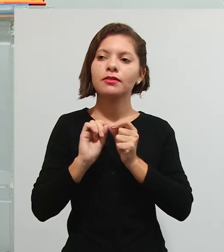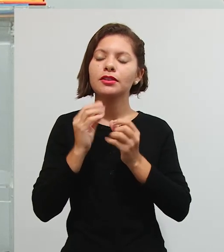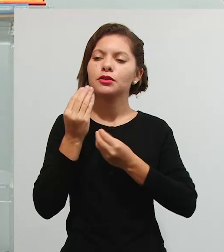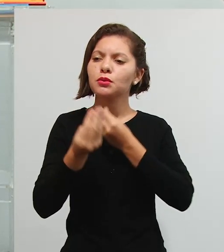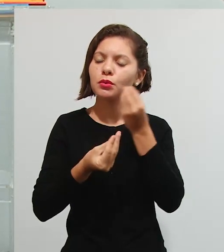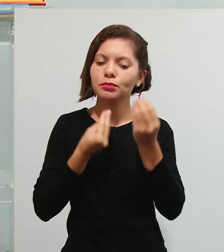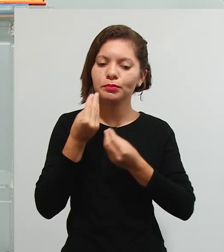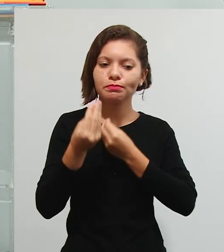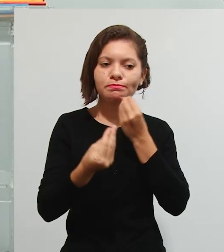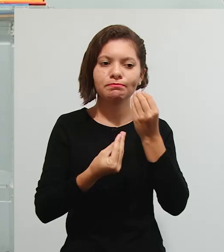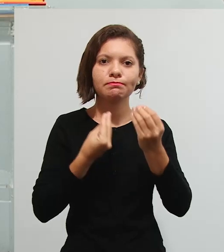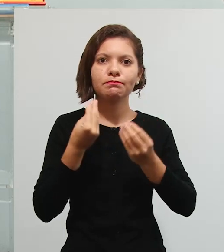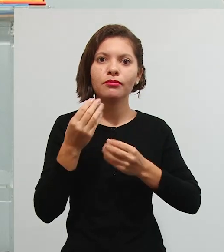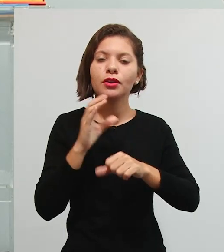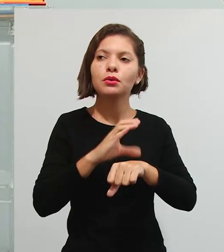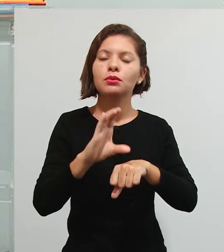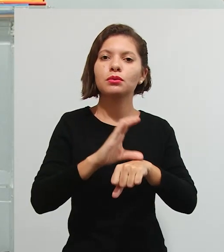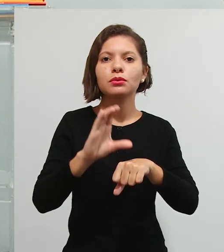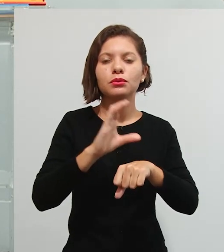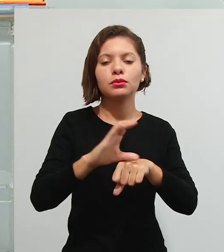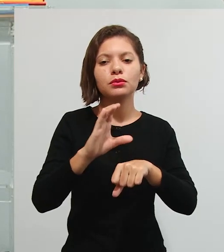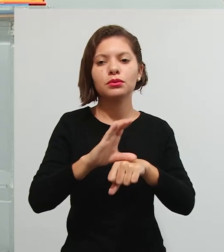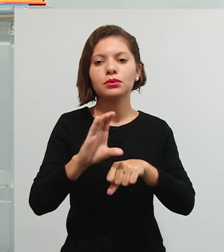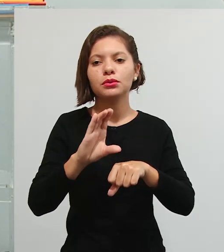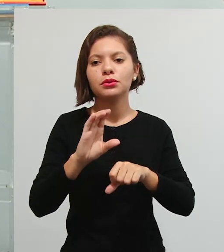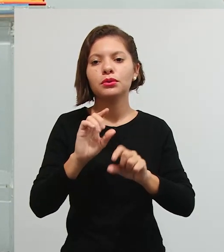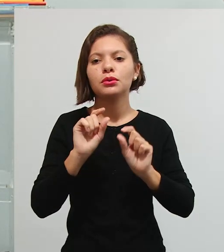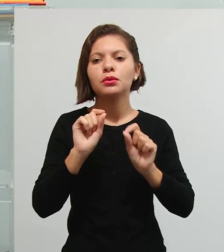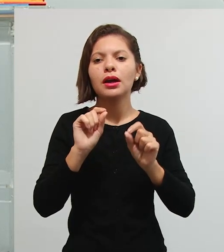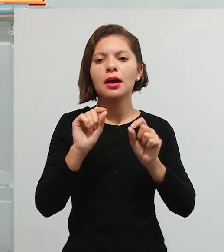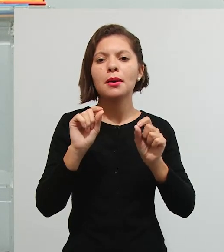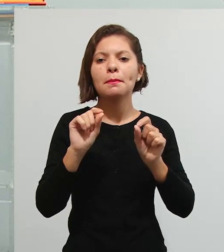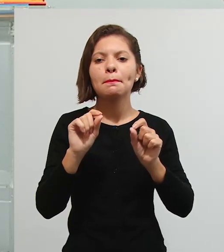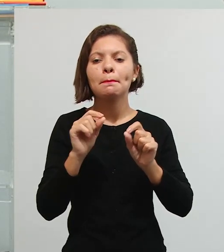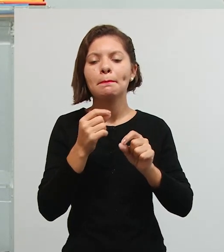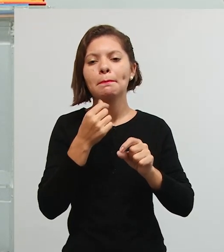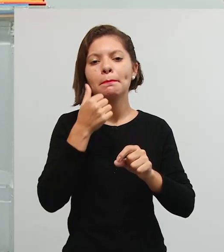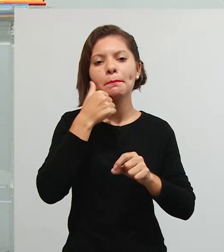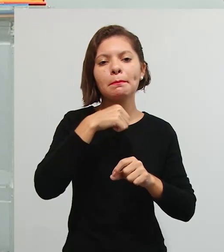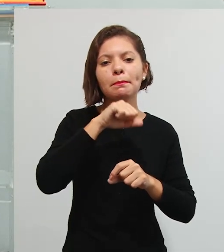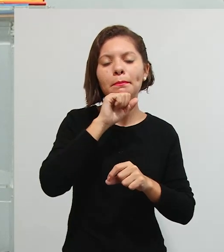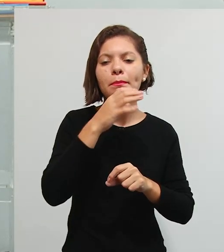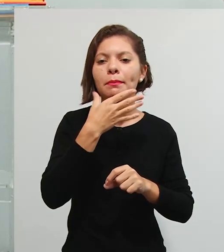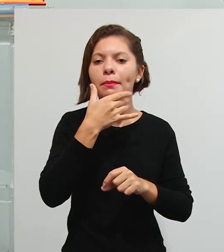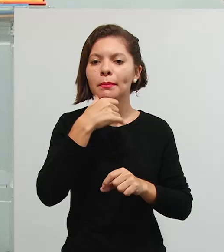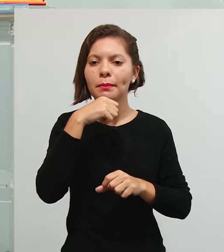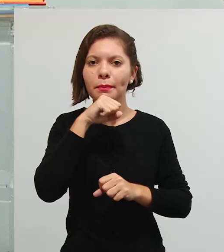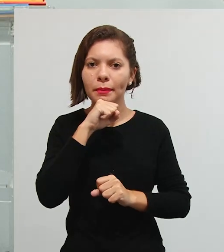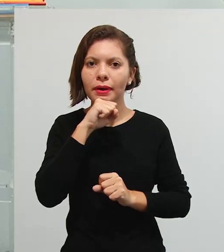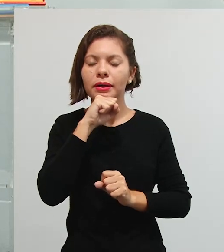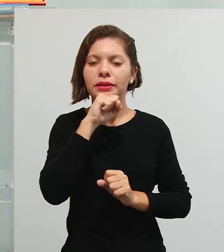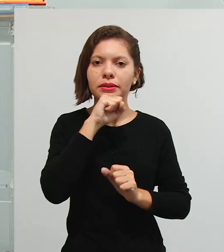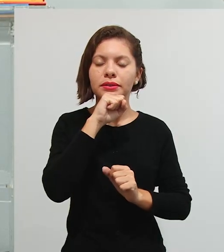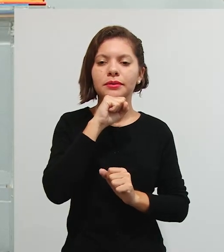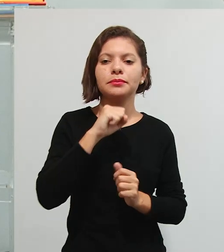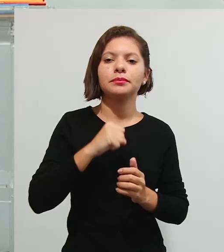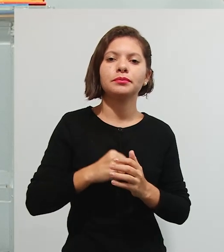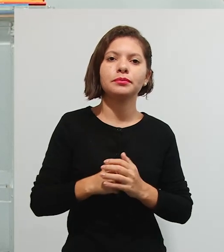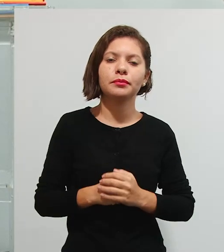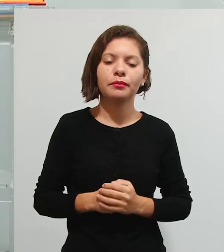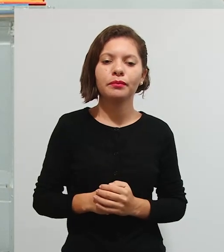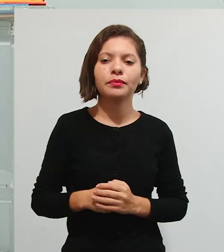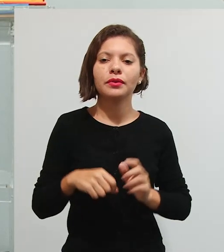E, evidentemente, que todos os projetos de pesquisa da nossa jornada educativa no curso de licenciatura